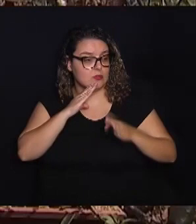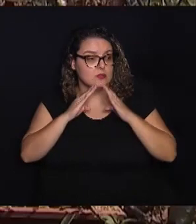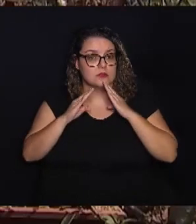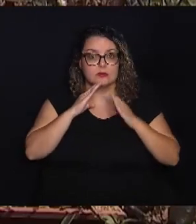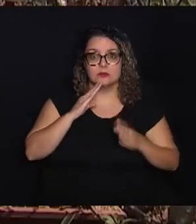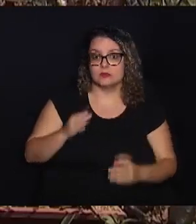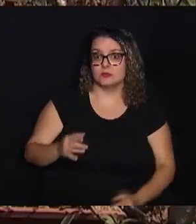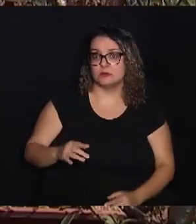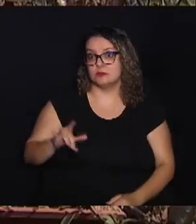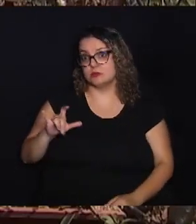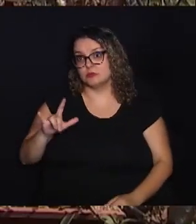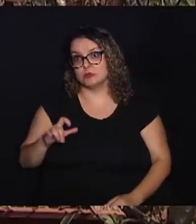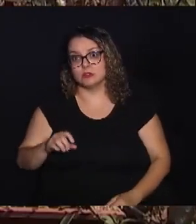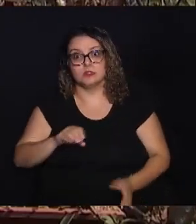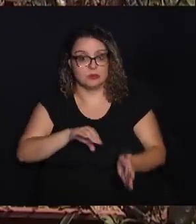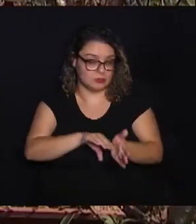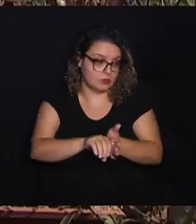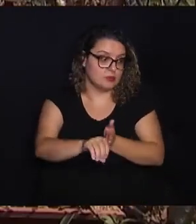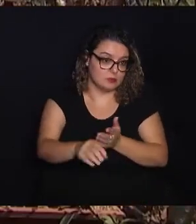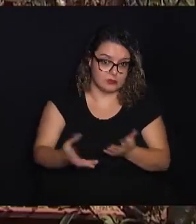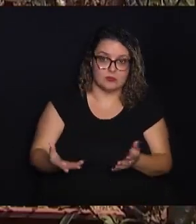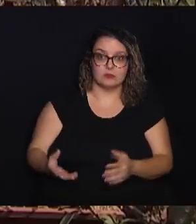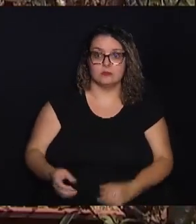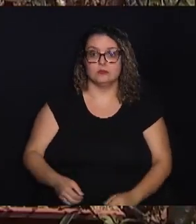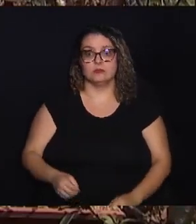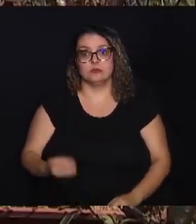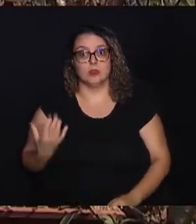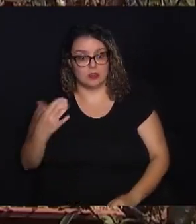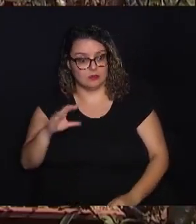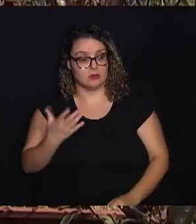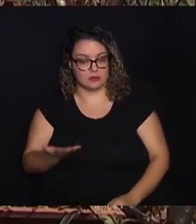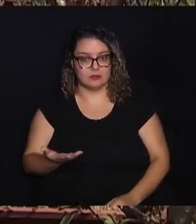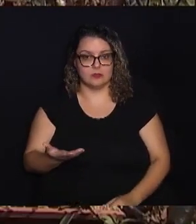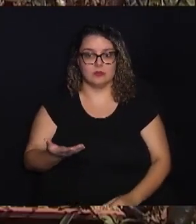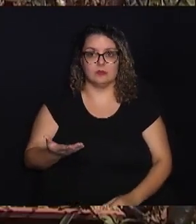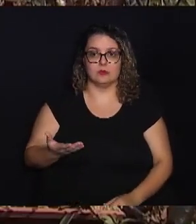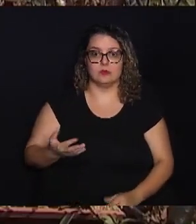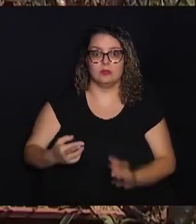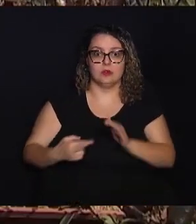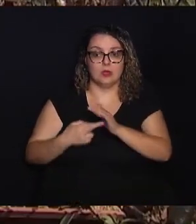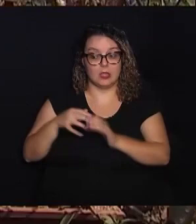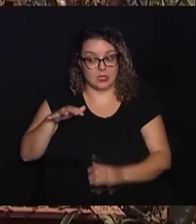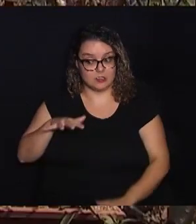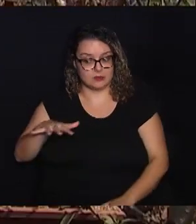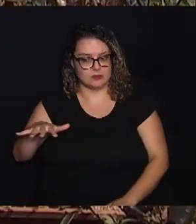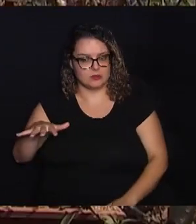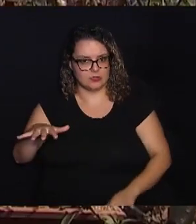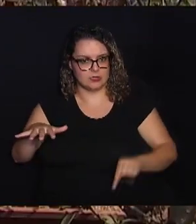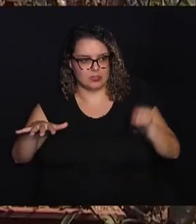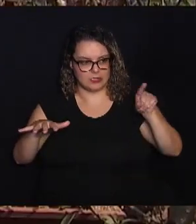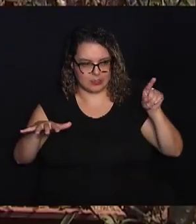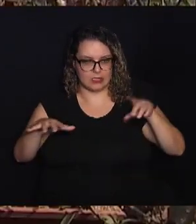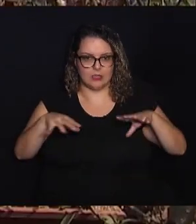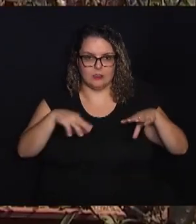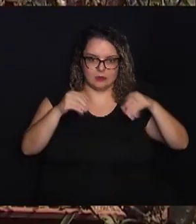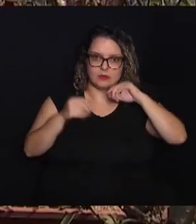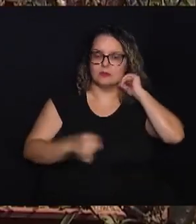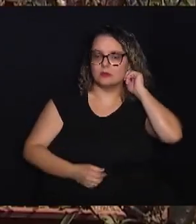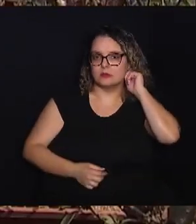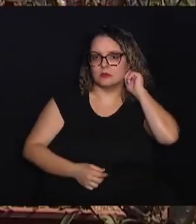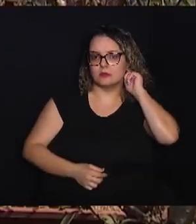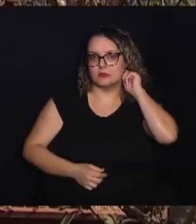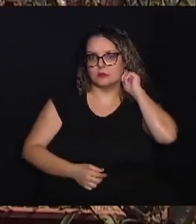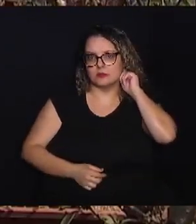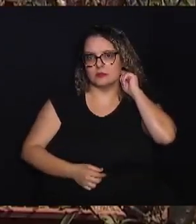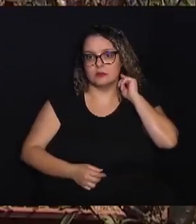Instagram, Google, né? Se atualizar ali. E aí nessa feira lá do Castelo, que é então boa parte das pessoas